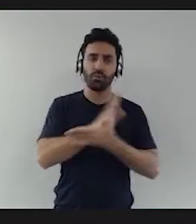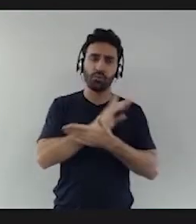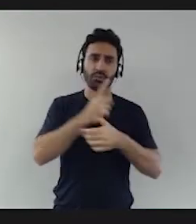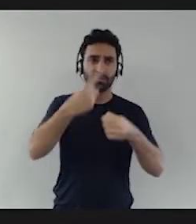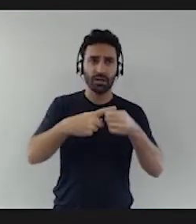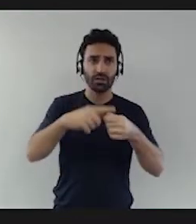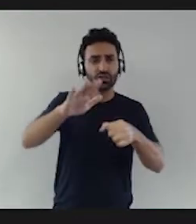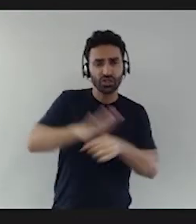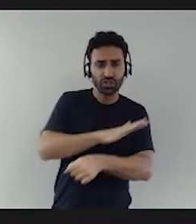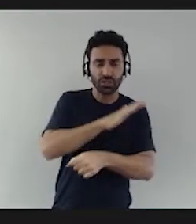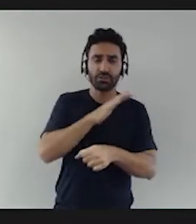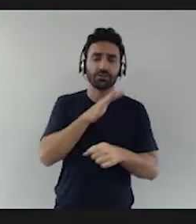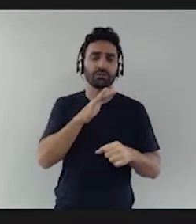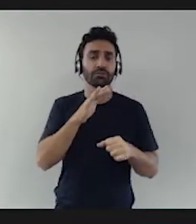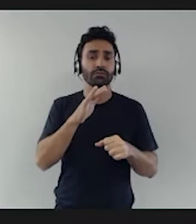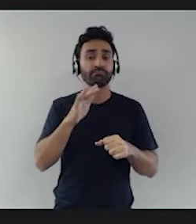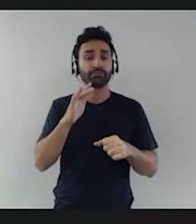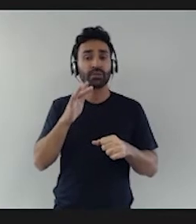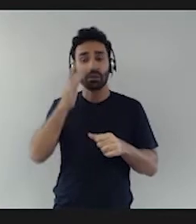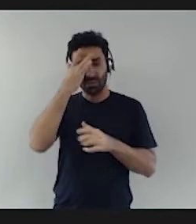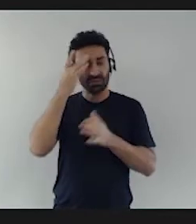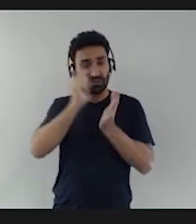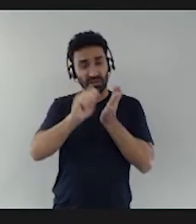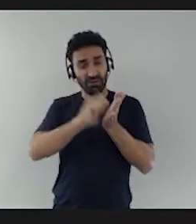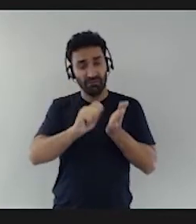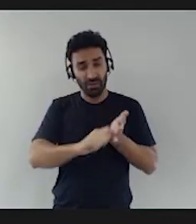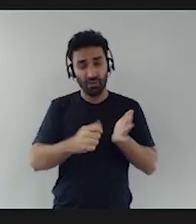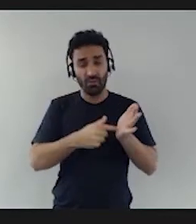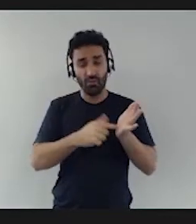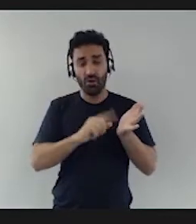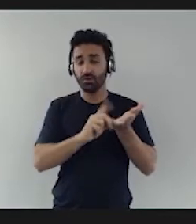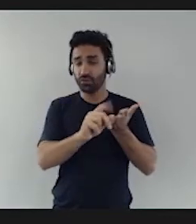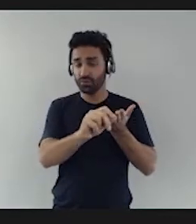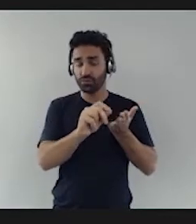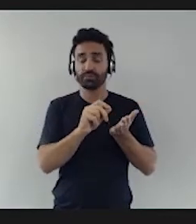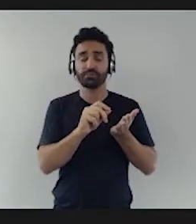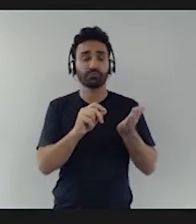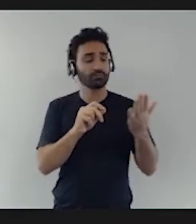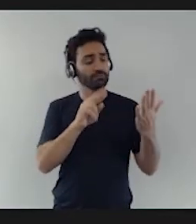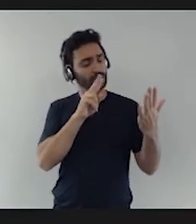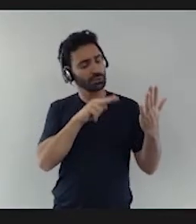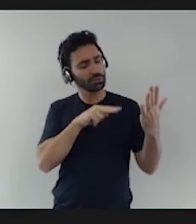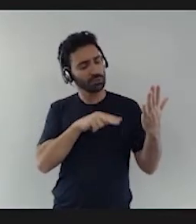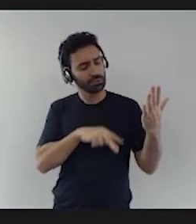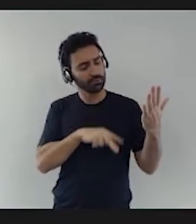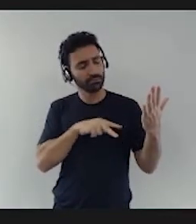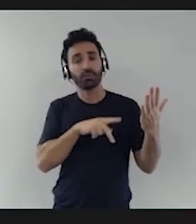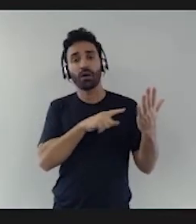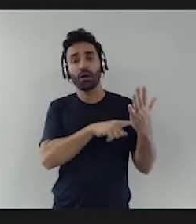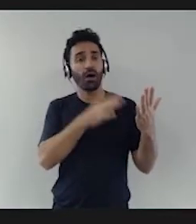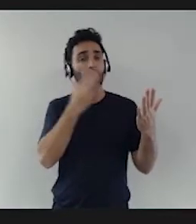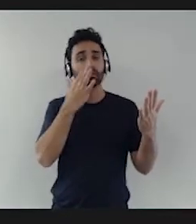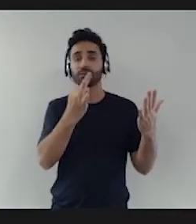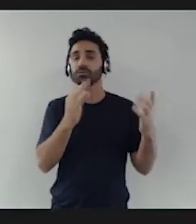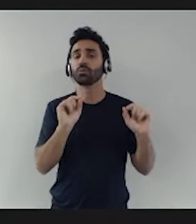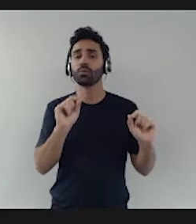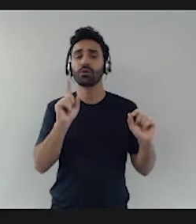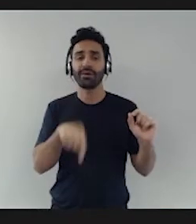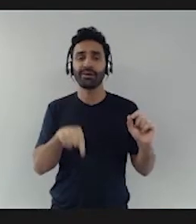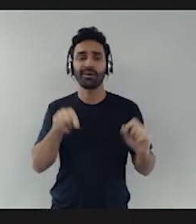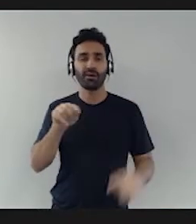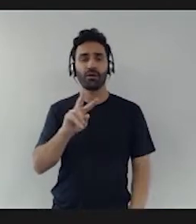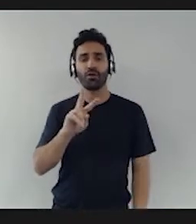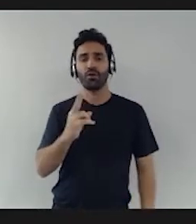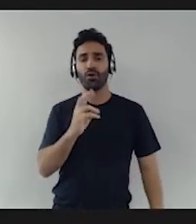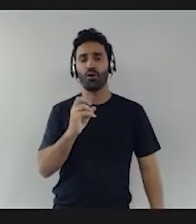e os autores, eles chamam a nossa percepção a questão de Hong Kong,